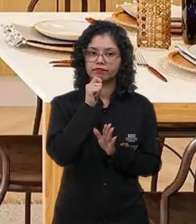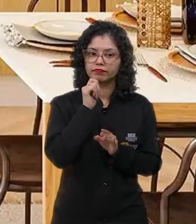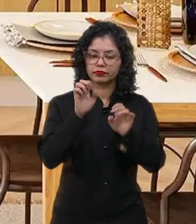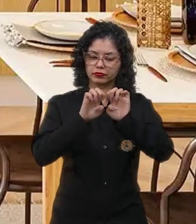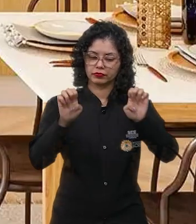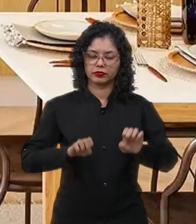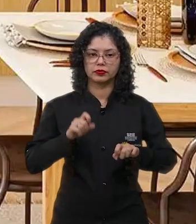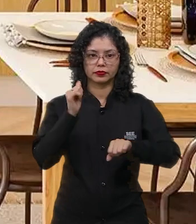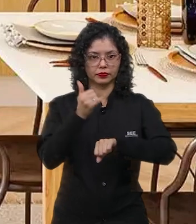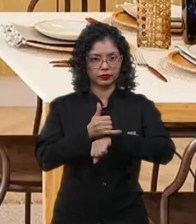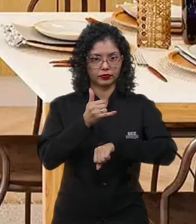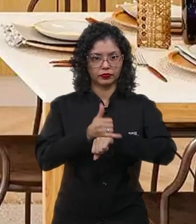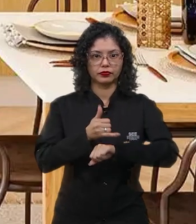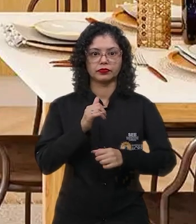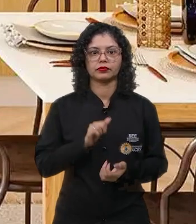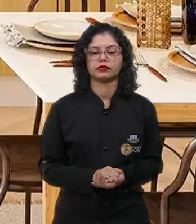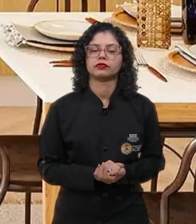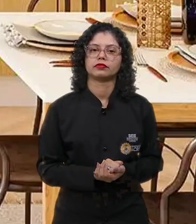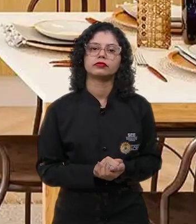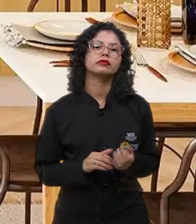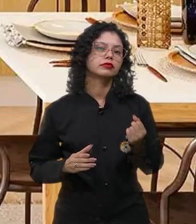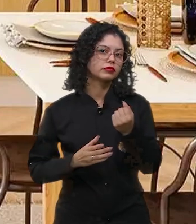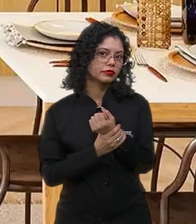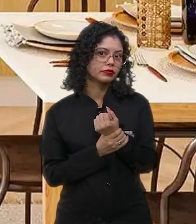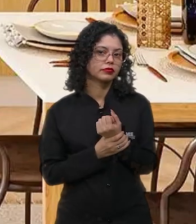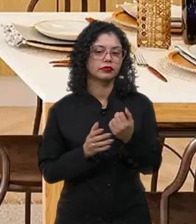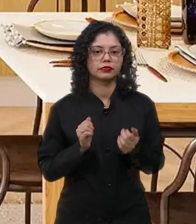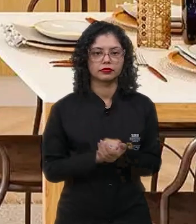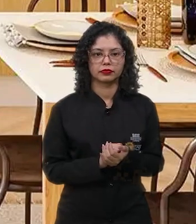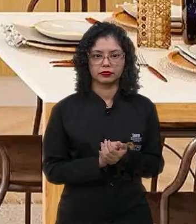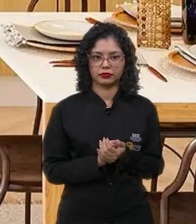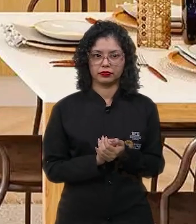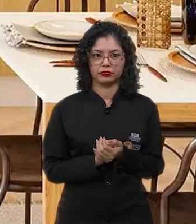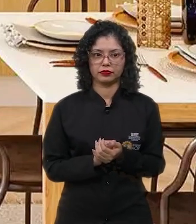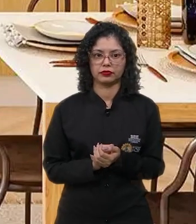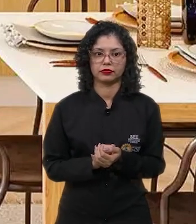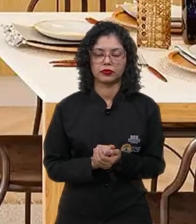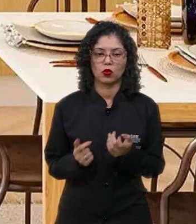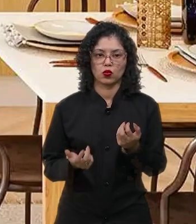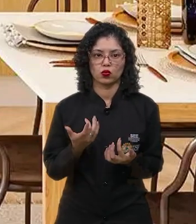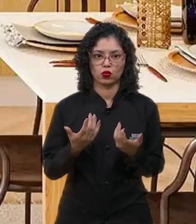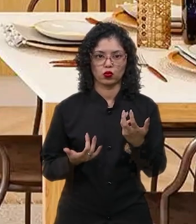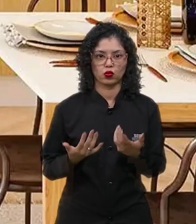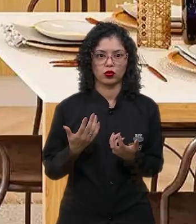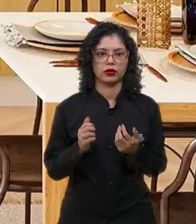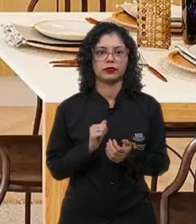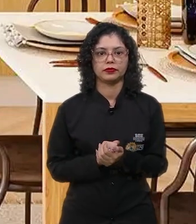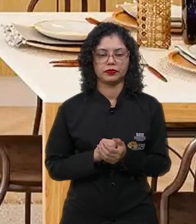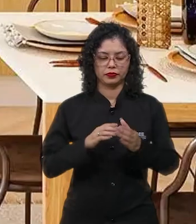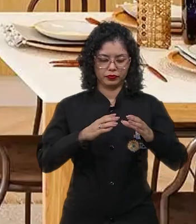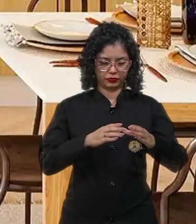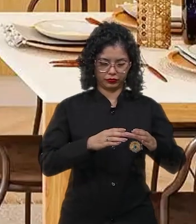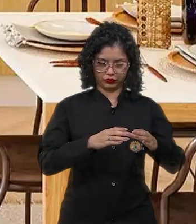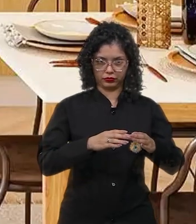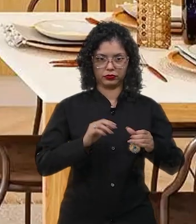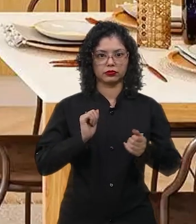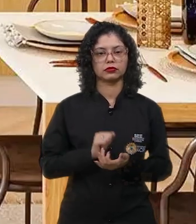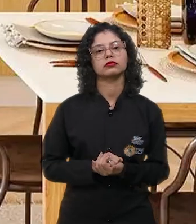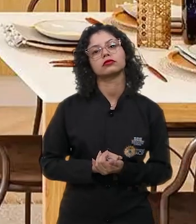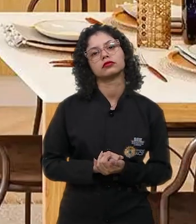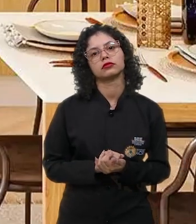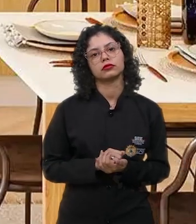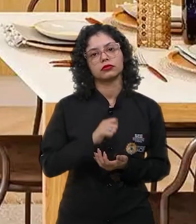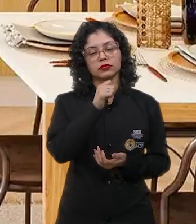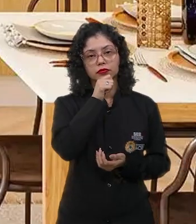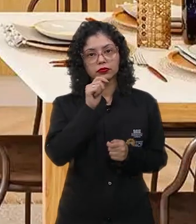estrutural metálica ali com uma proteção anticorrosiva. Os queimadores, né, que é aquela boca, né, do